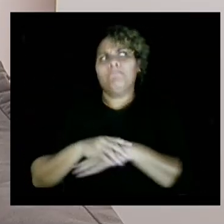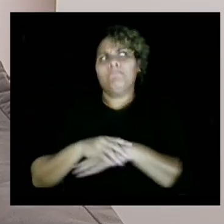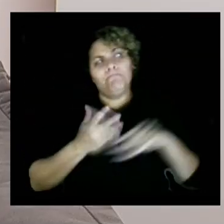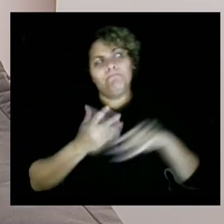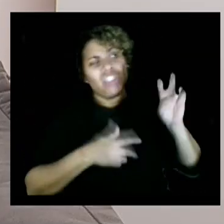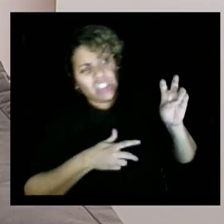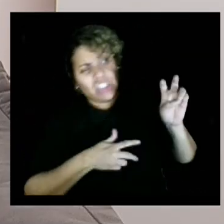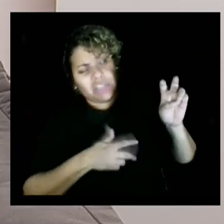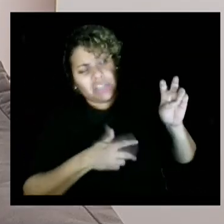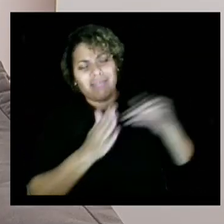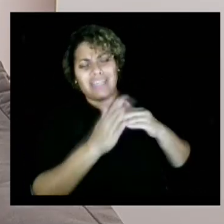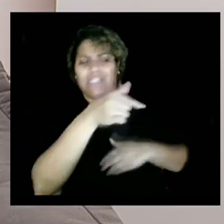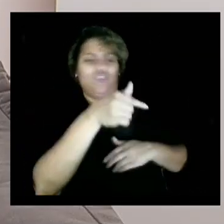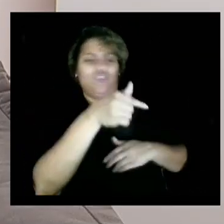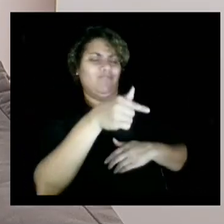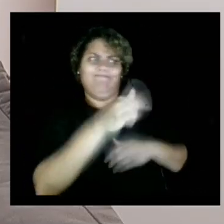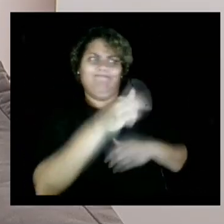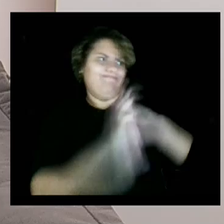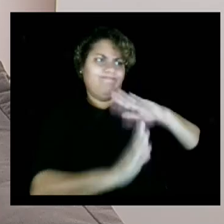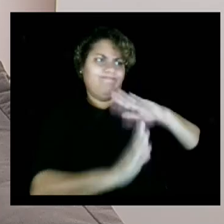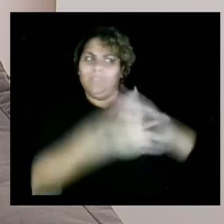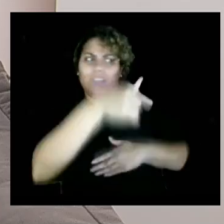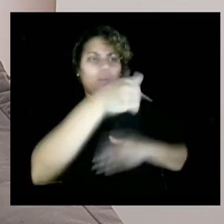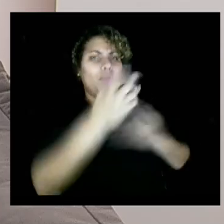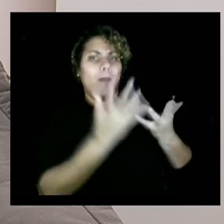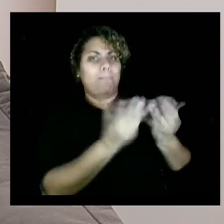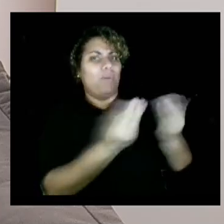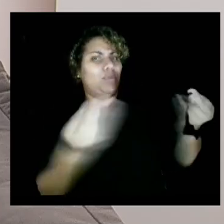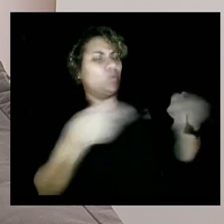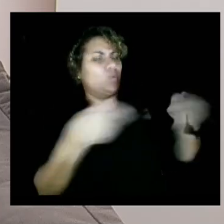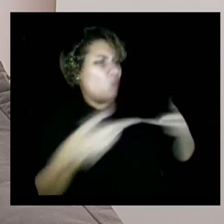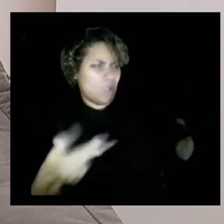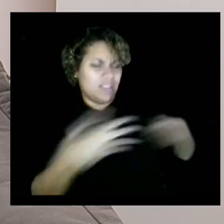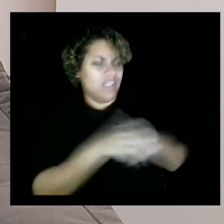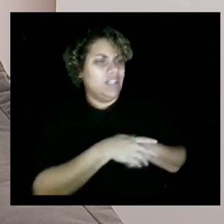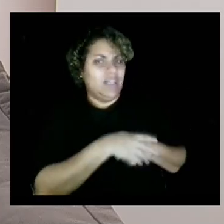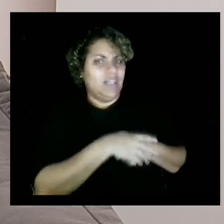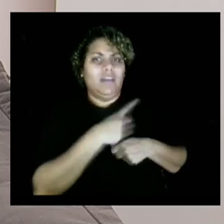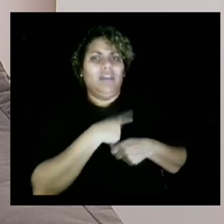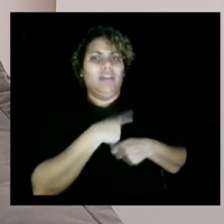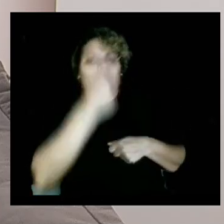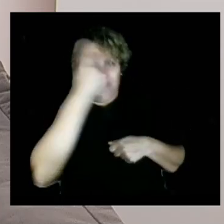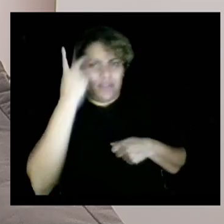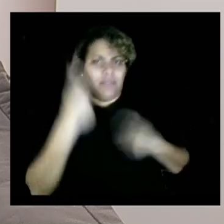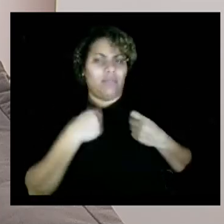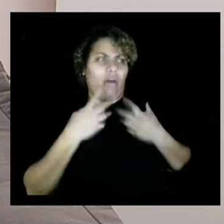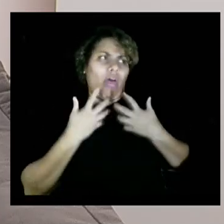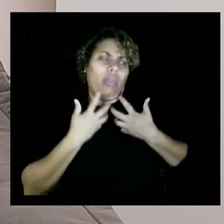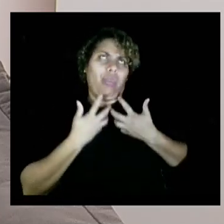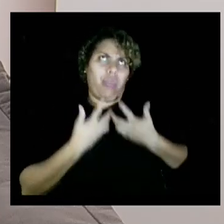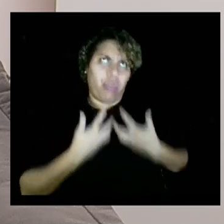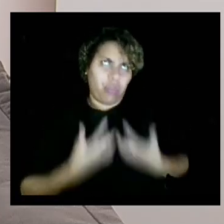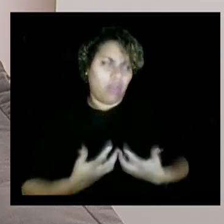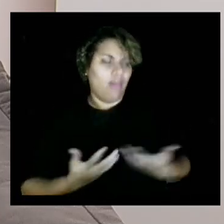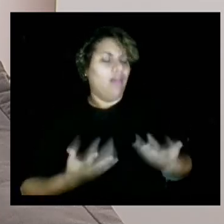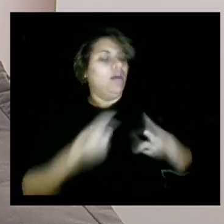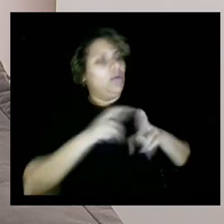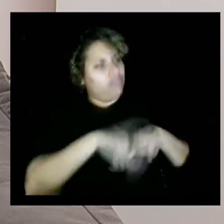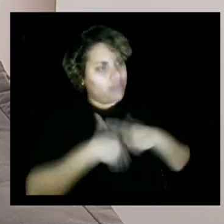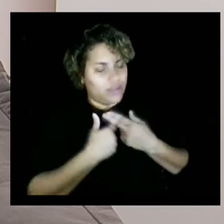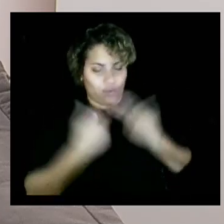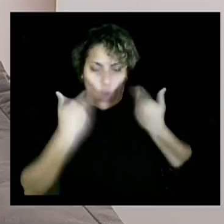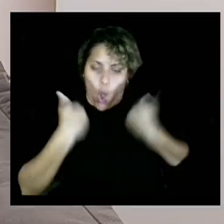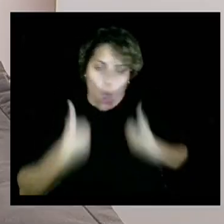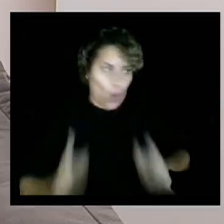máximo é 7, porque é muita coisa, né? É uma demanda de desgaste físico, então eu preciso estar bem para